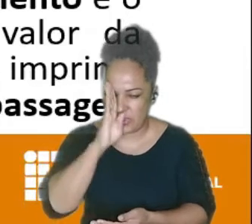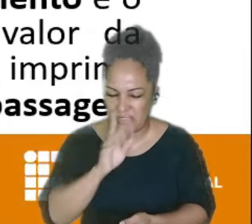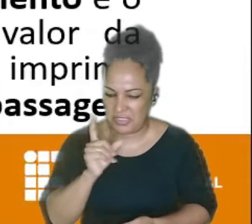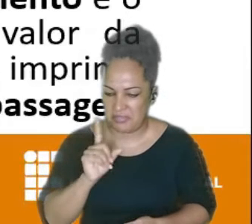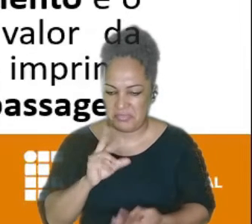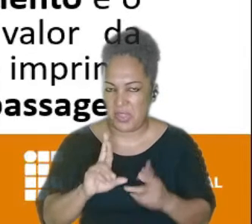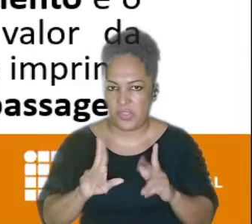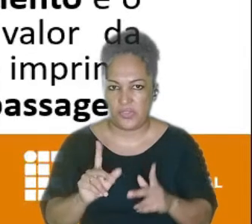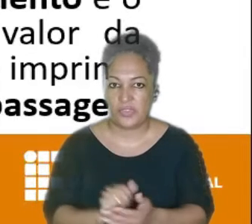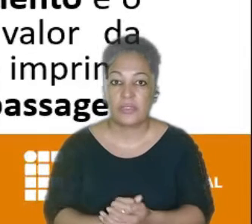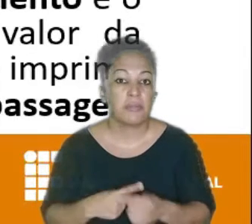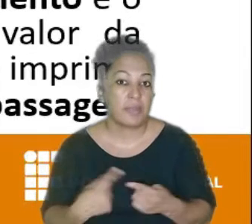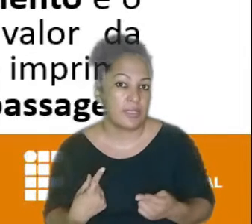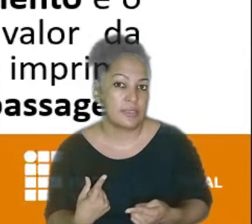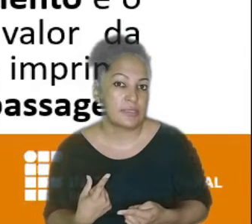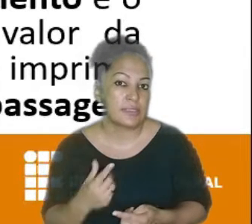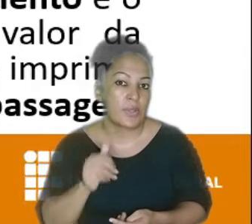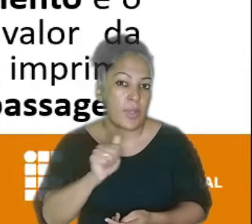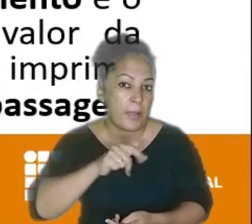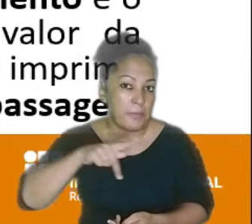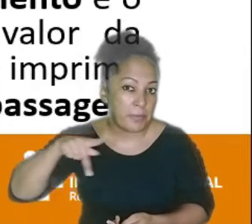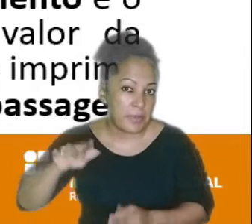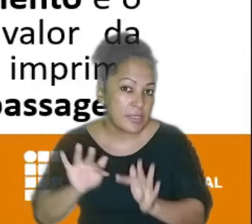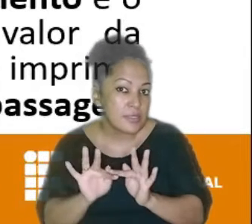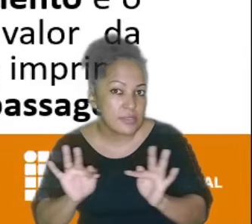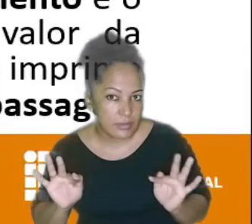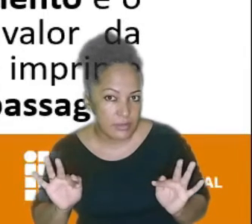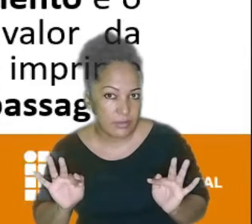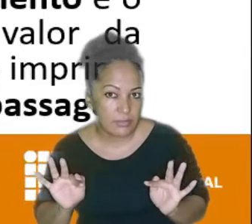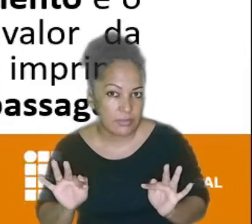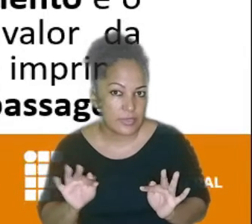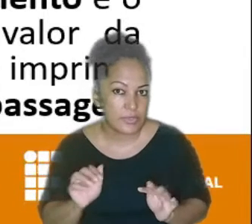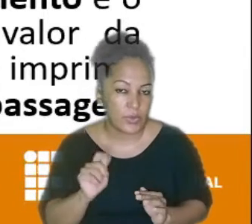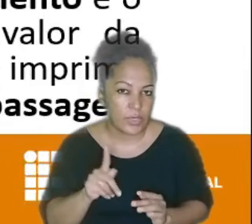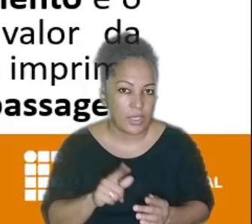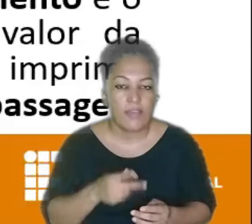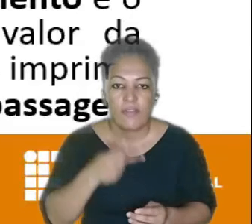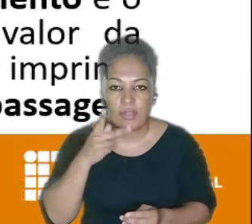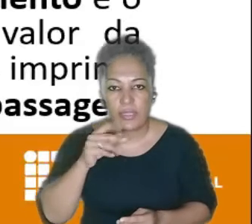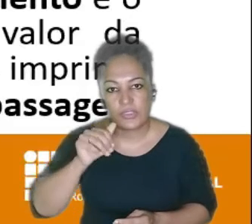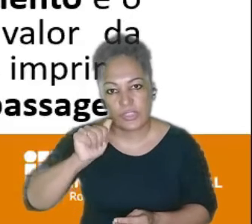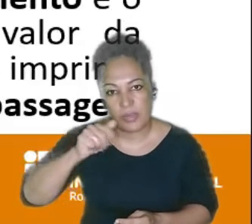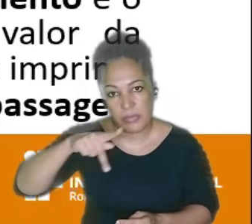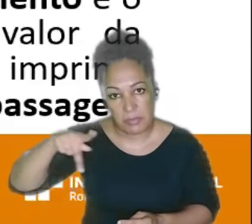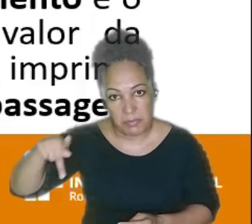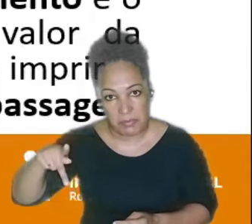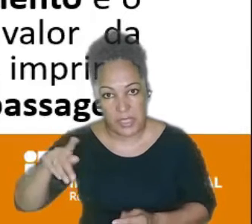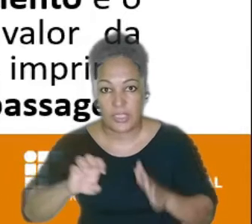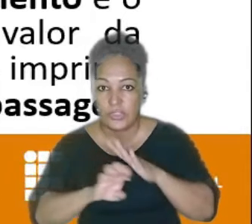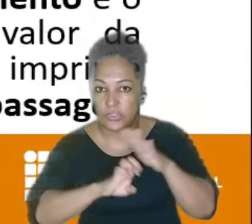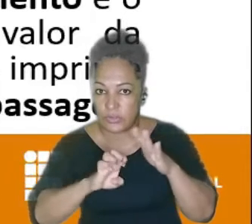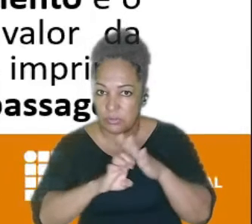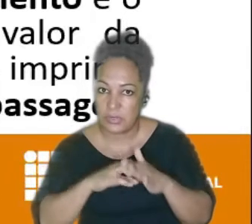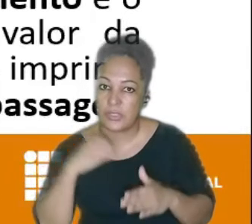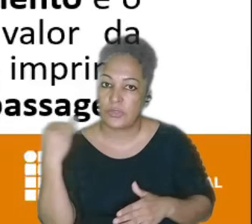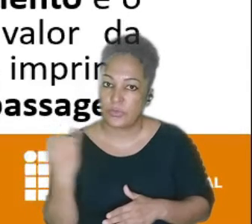assim, beleza. Mas são aplicativos mais simples, tá bom? Falando aqui de aplicativos comerciais, que